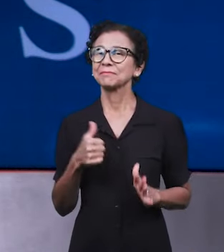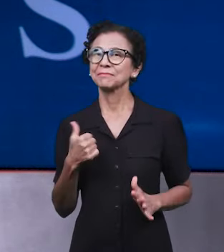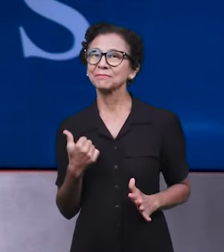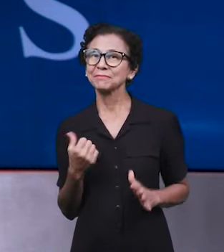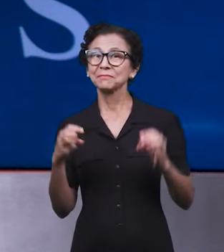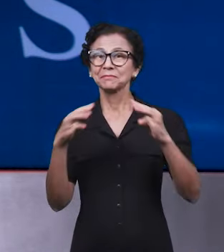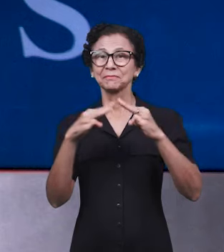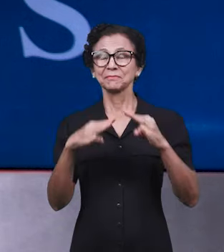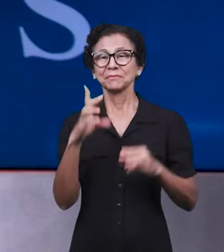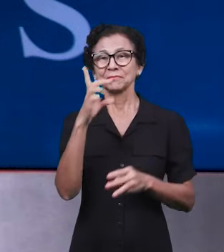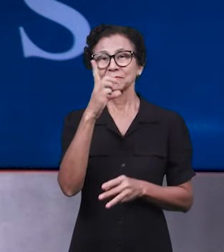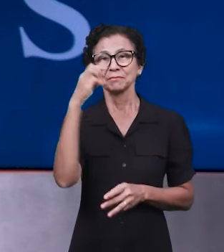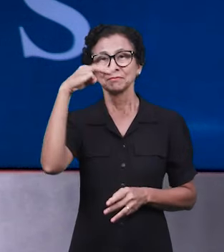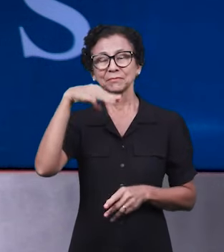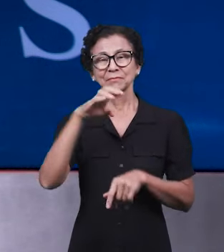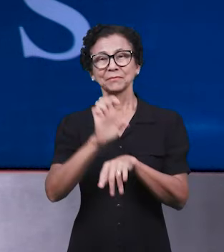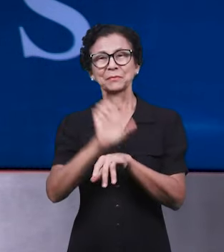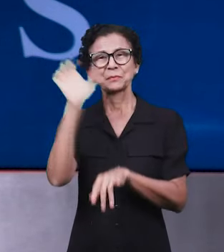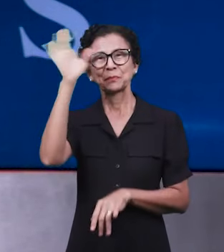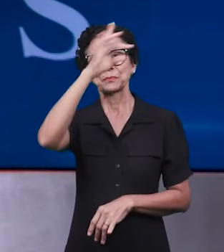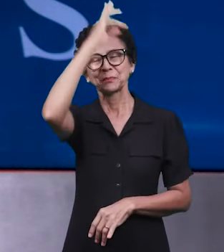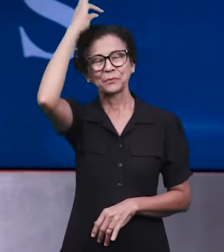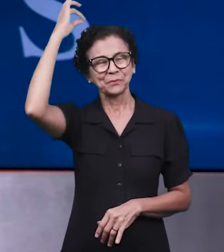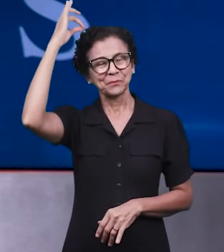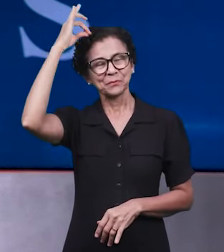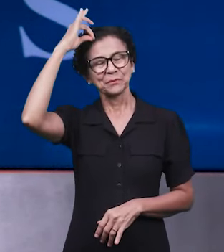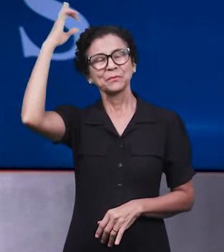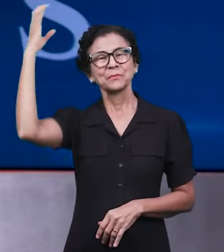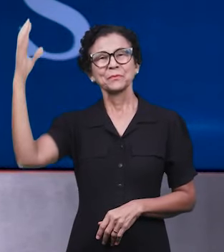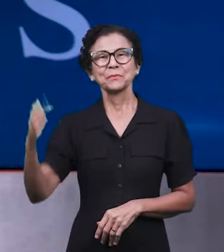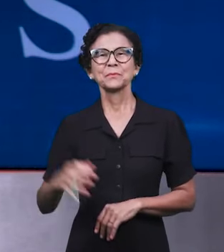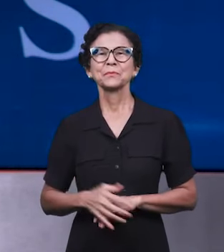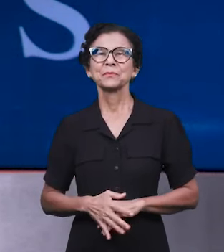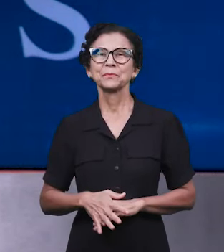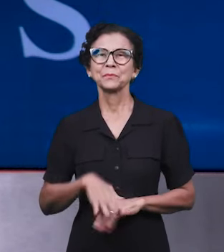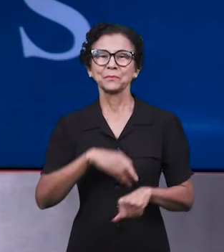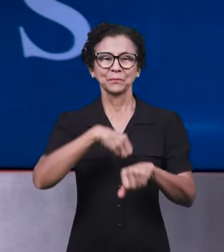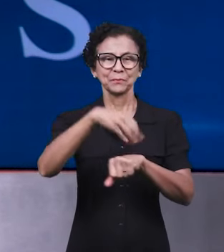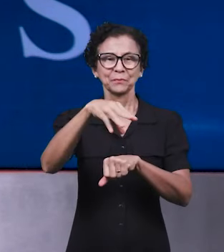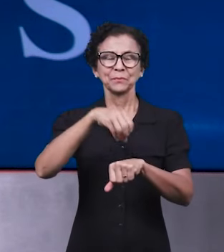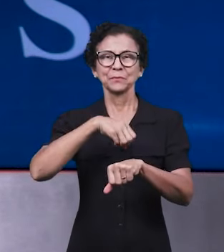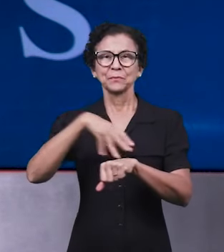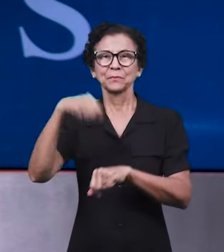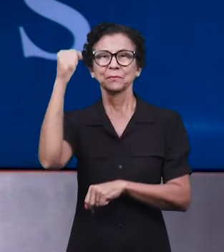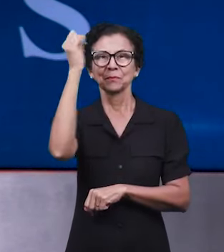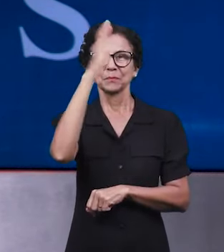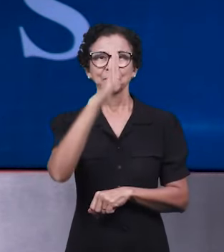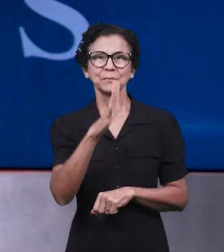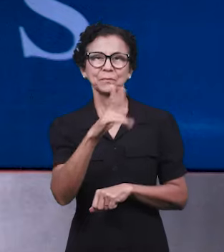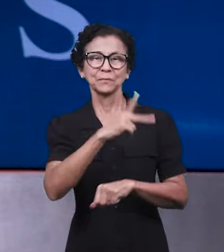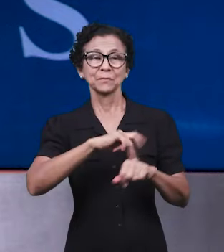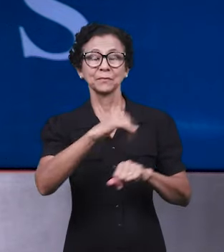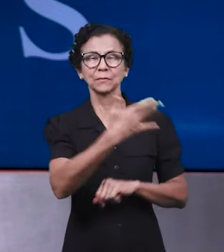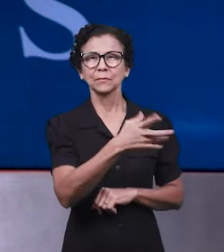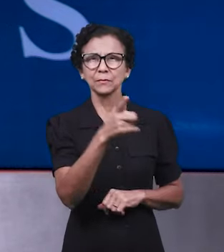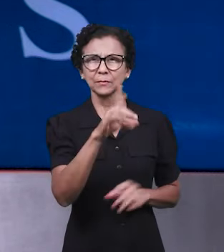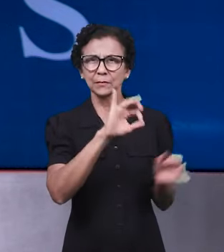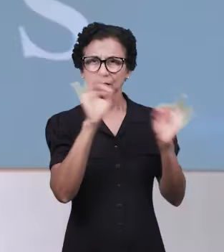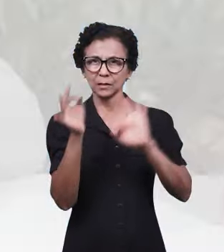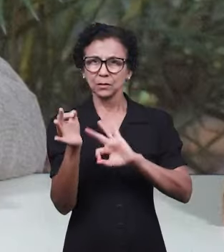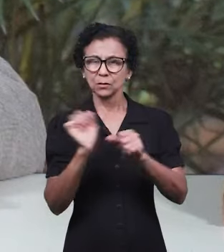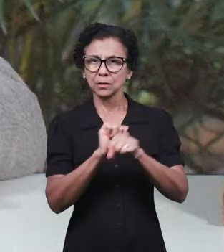cortes desse seminário falando sobre acessibilidade. Você vai assistir os cortes agora e você vai conferir conosco.